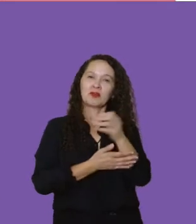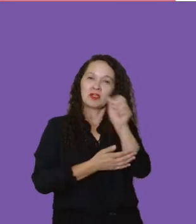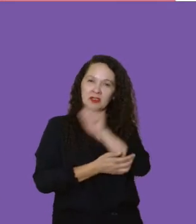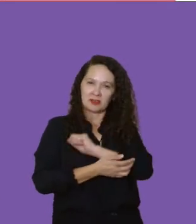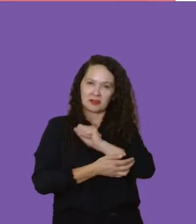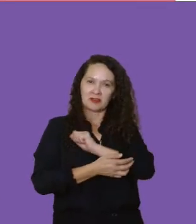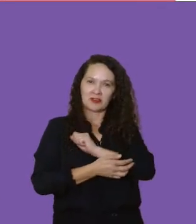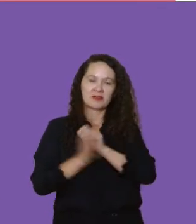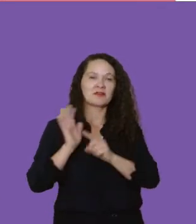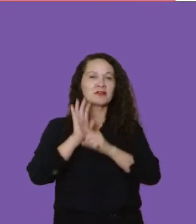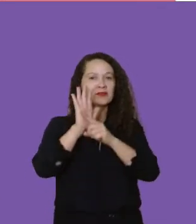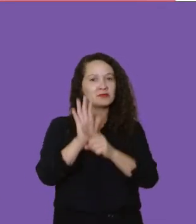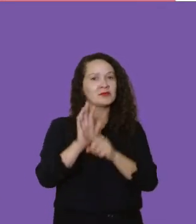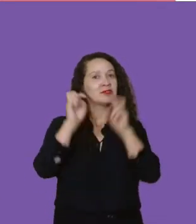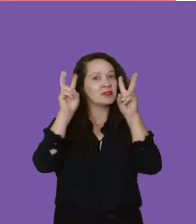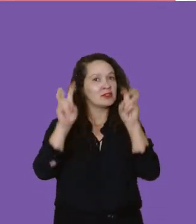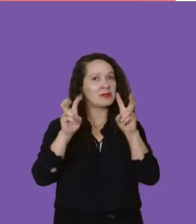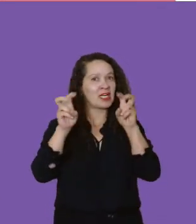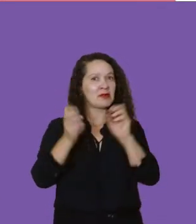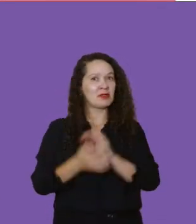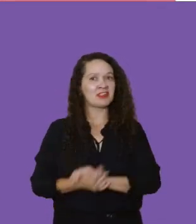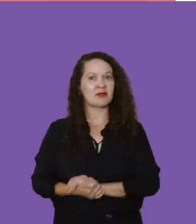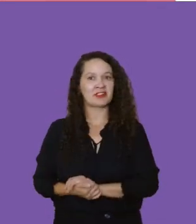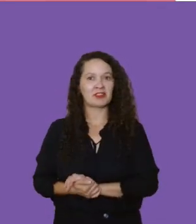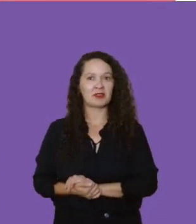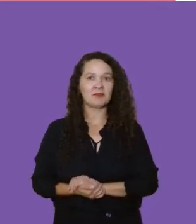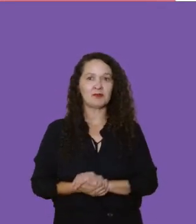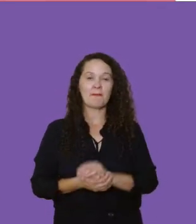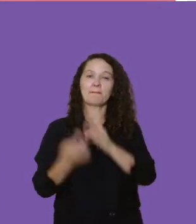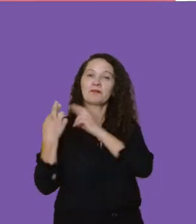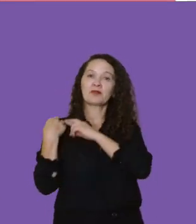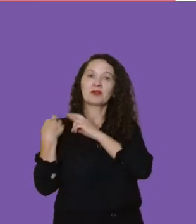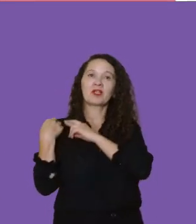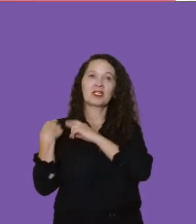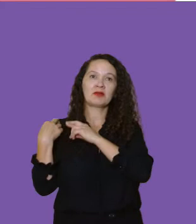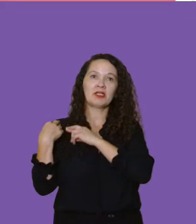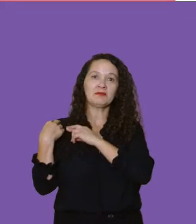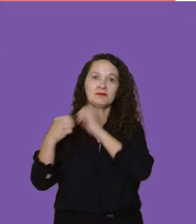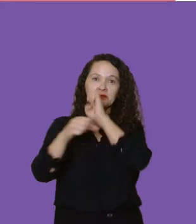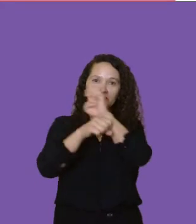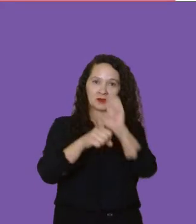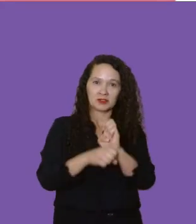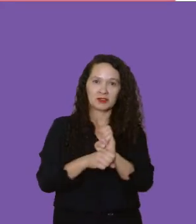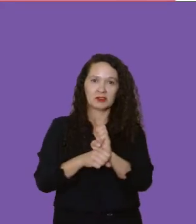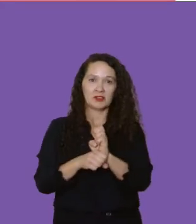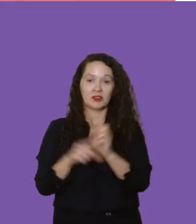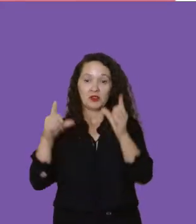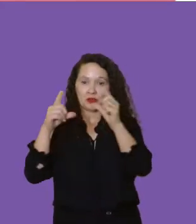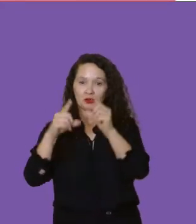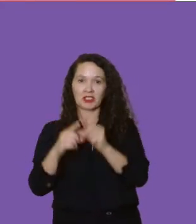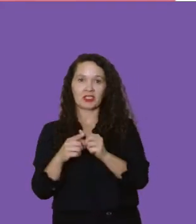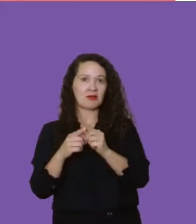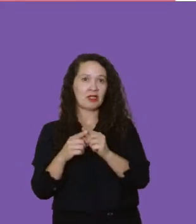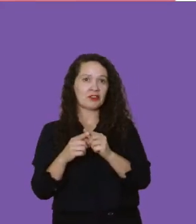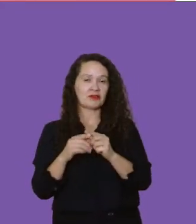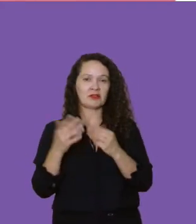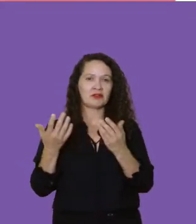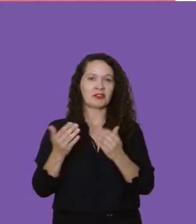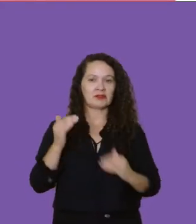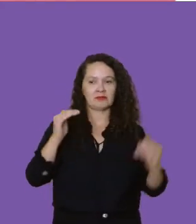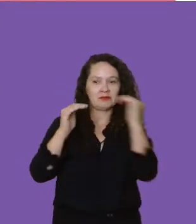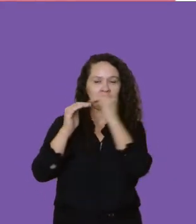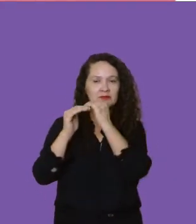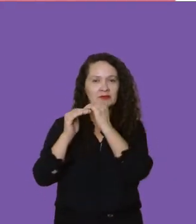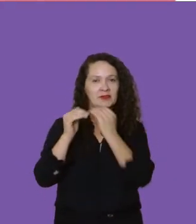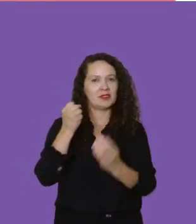Argentina trazem esse tema à tona, responsabilizam o Estado por medidas que reduzam as desigualdades e que garantam